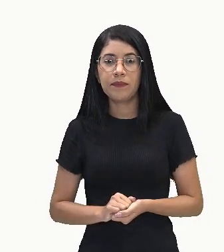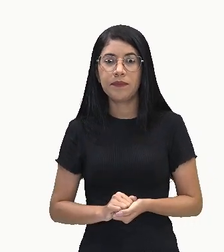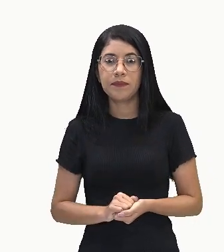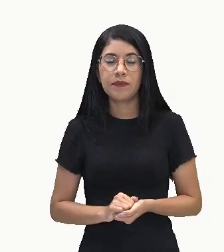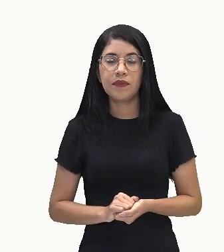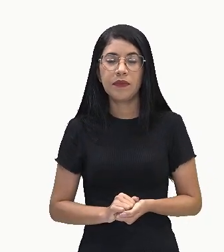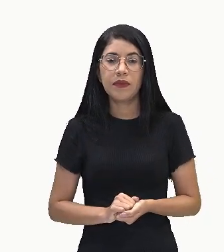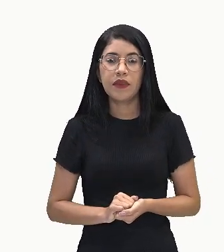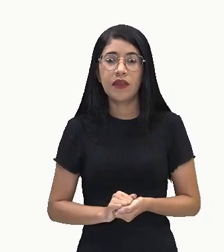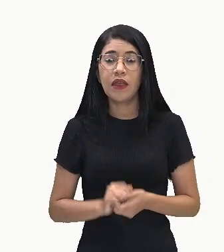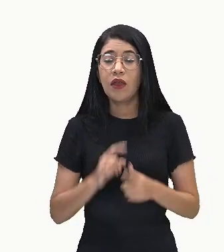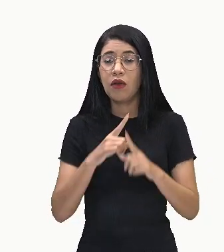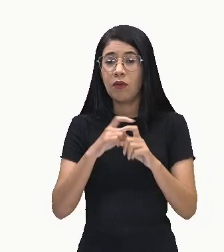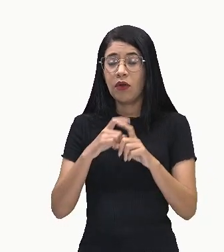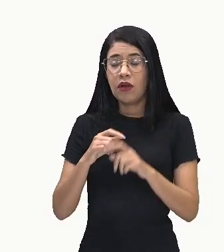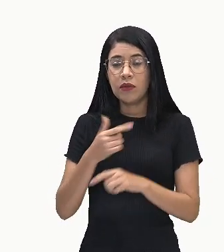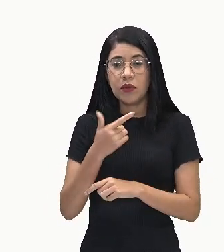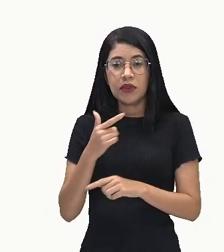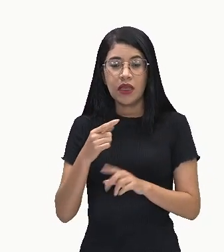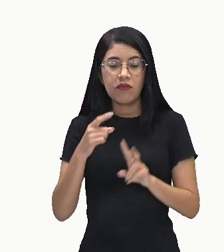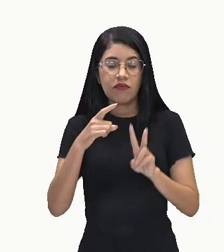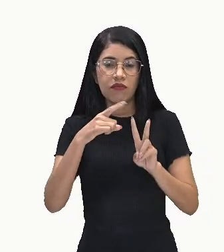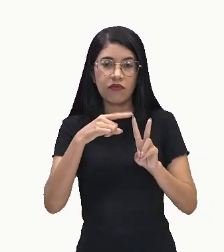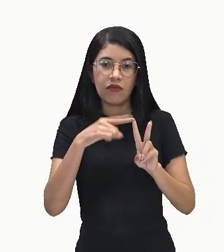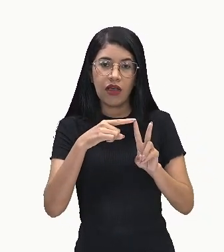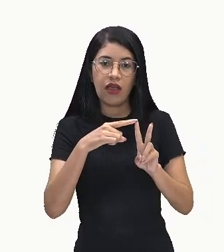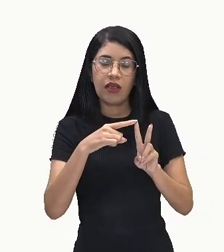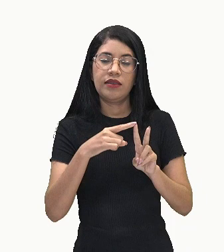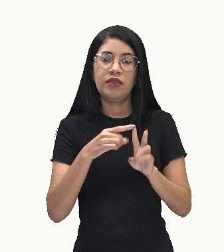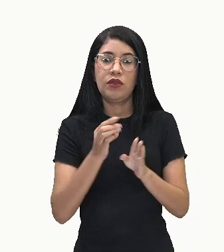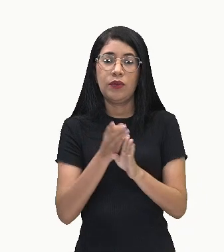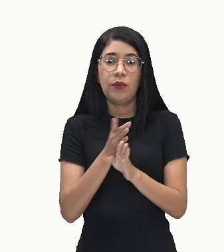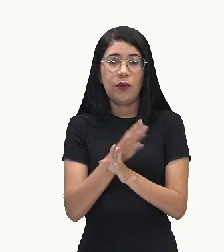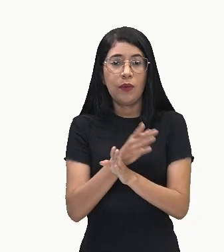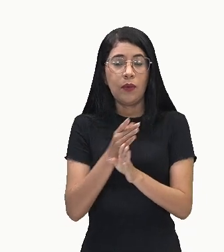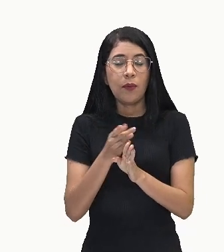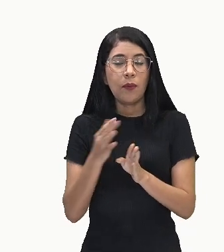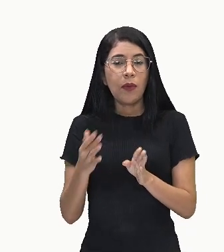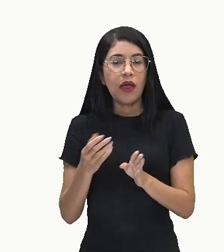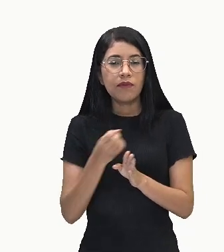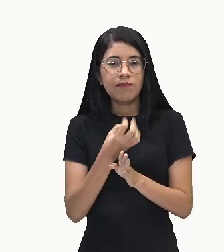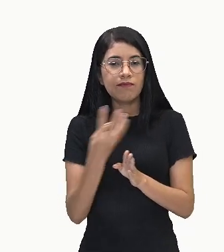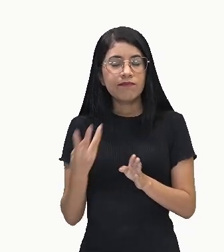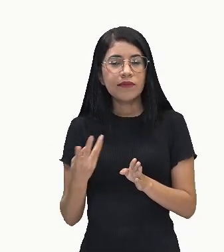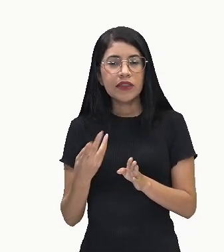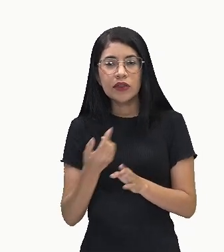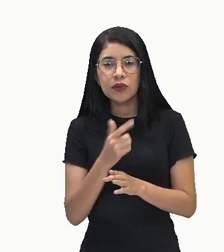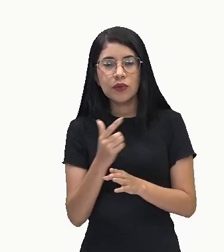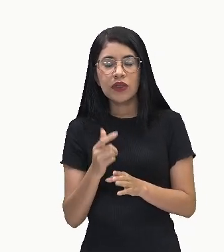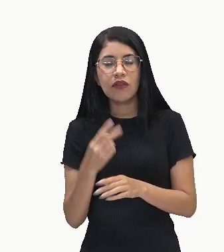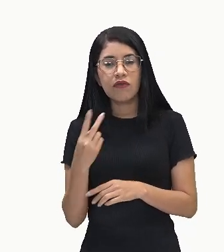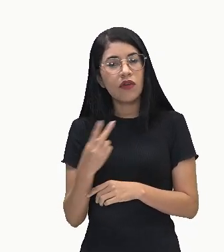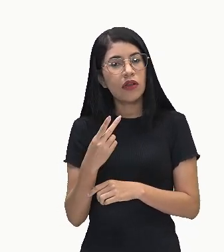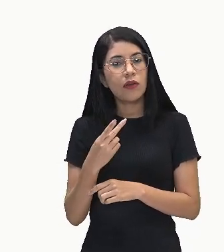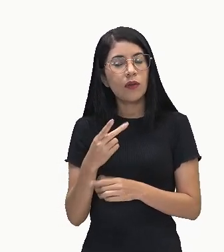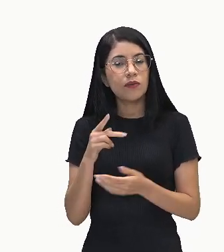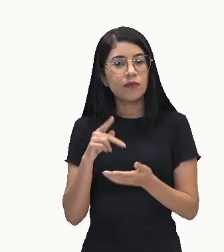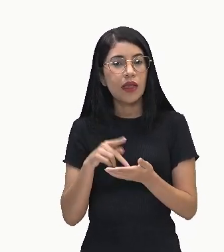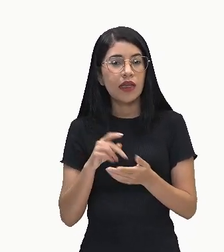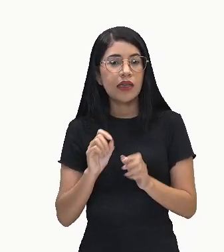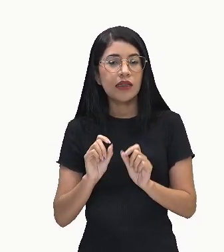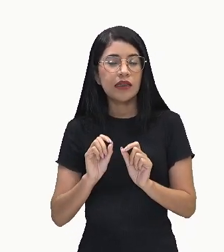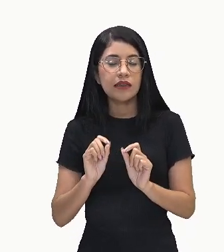o polinômio não vai possuir raízes reais. Ou seja, não existe x real, então o conjunto de